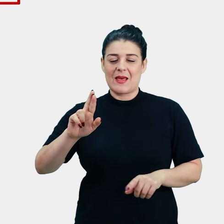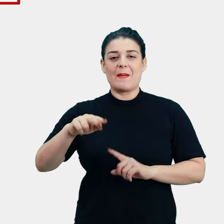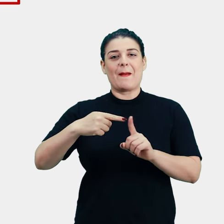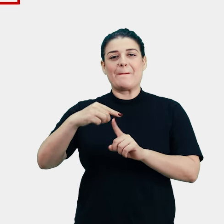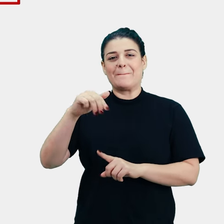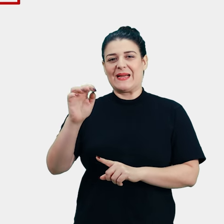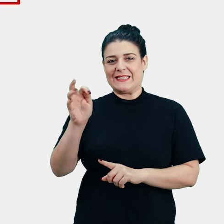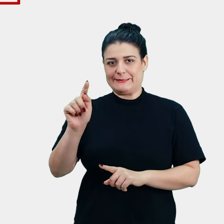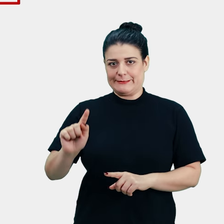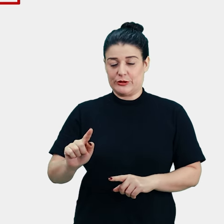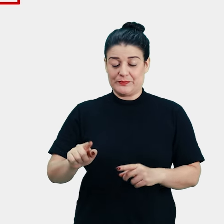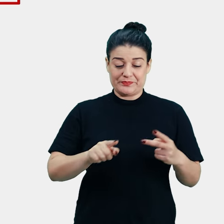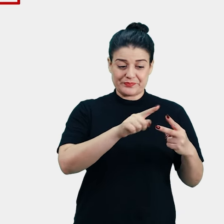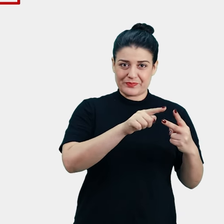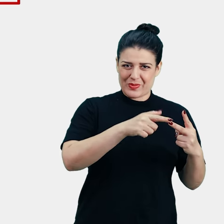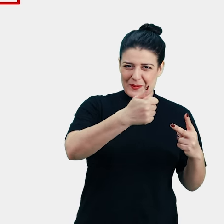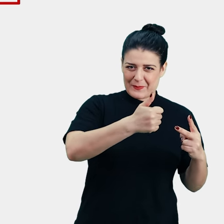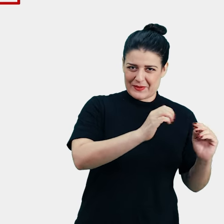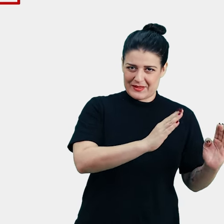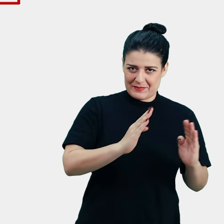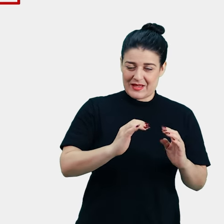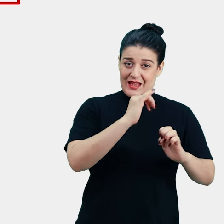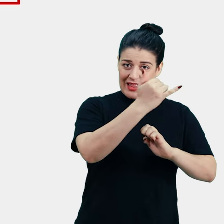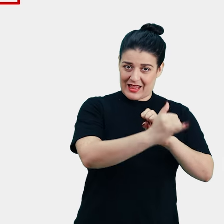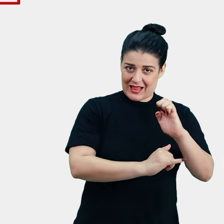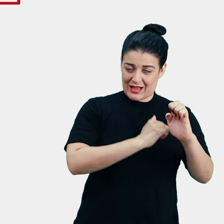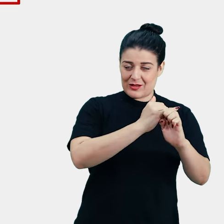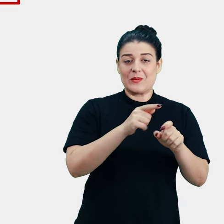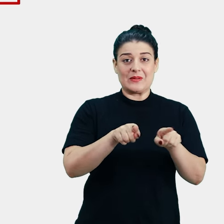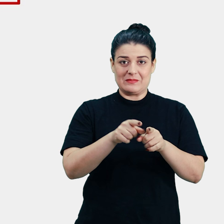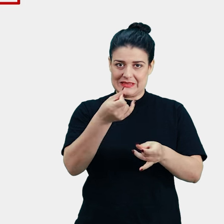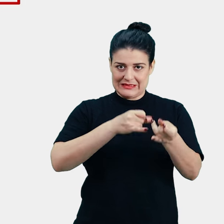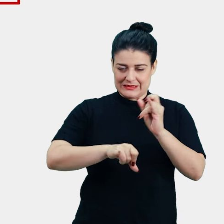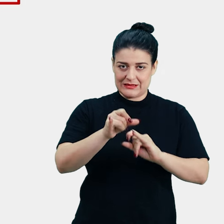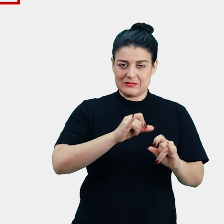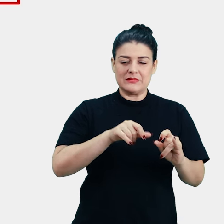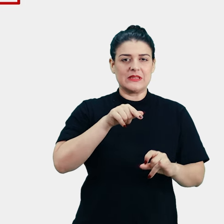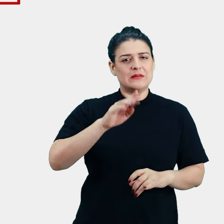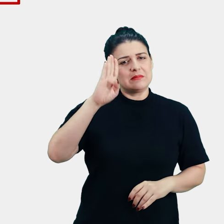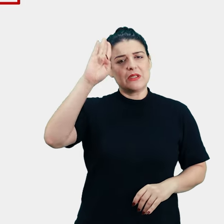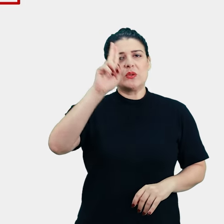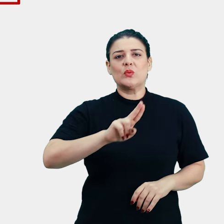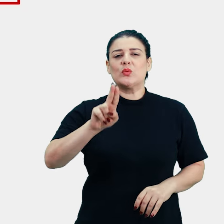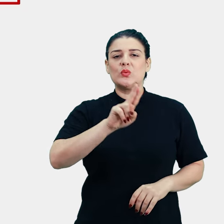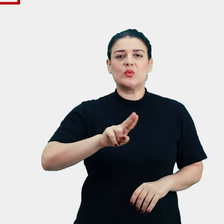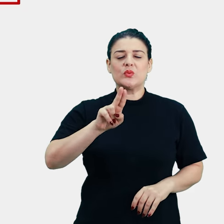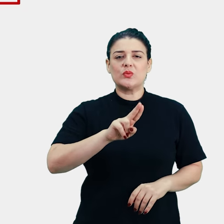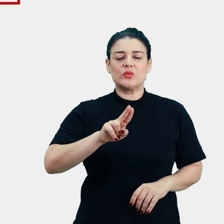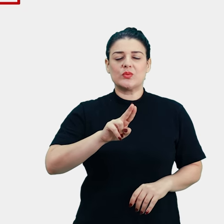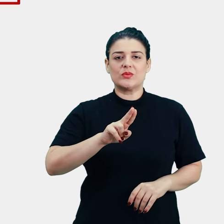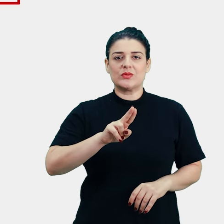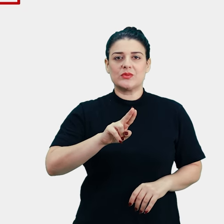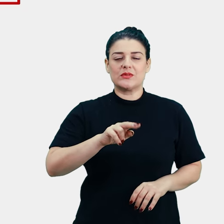matriz. Essas duas primeiras, pessoal, ionização por elétron e ionização química, é muito comum e utilizado,